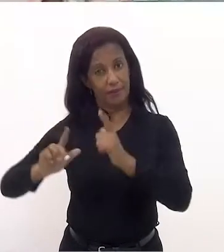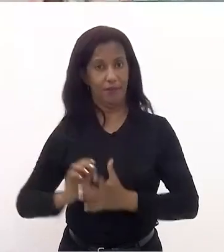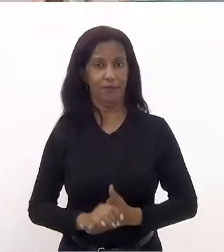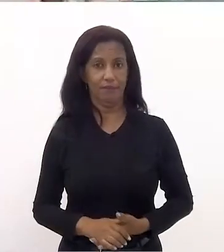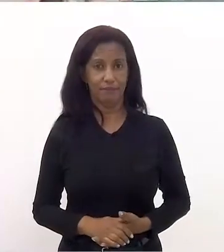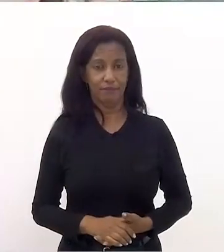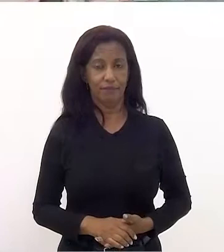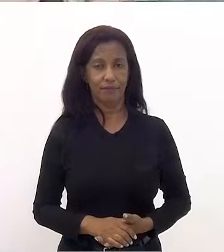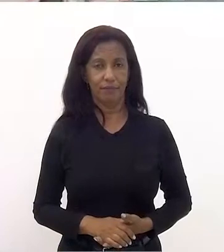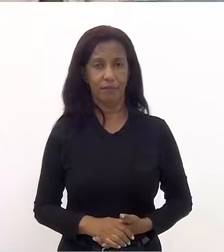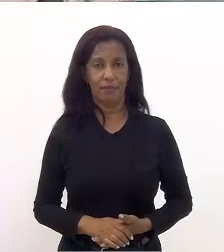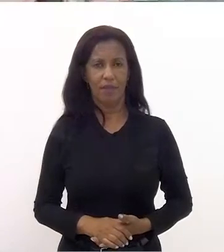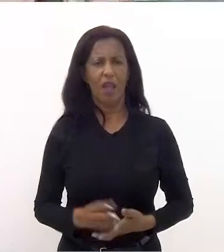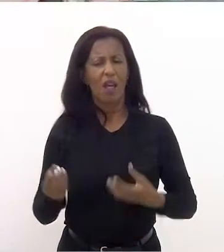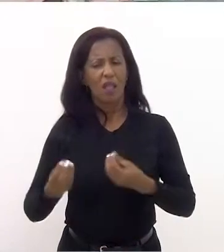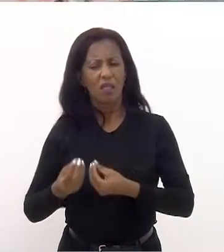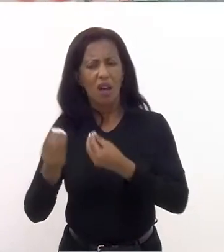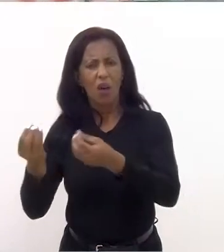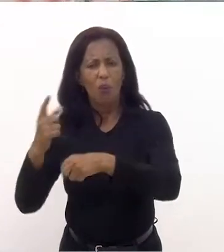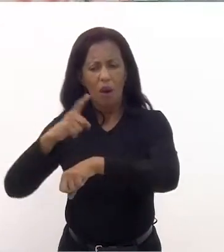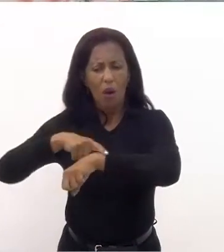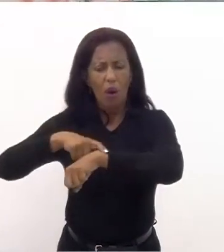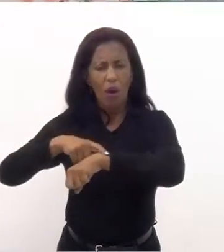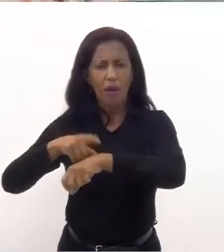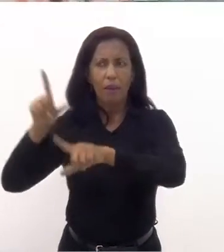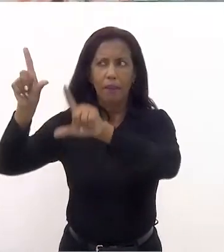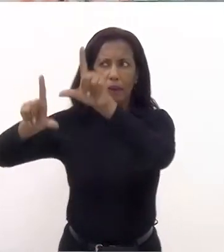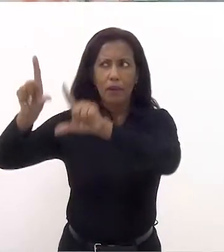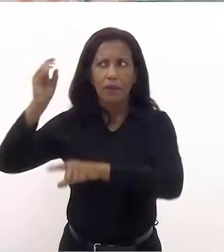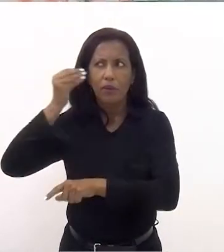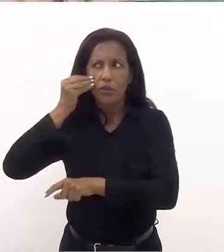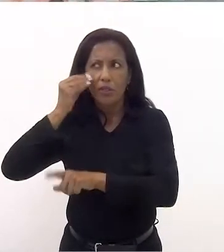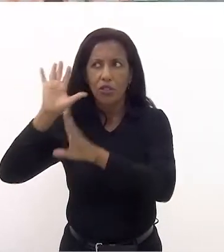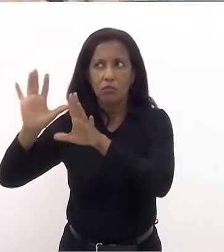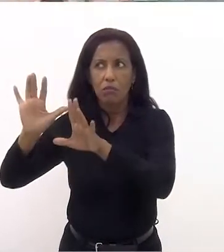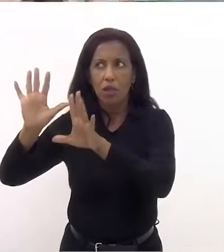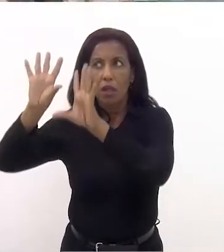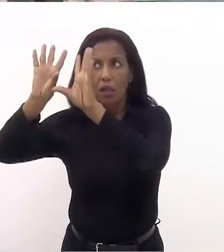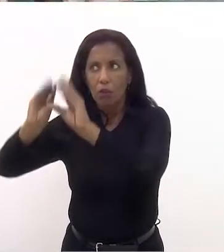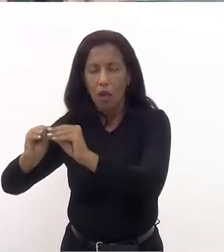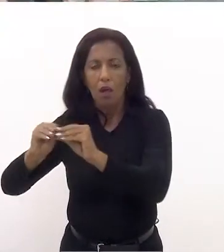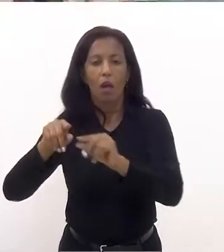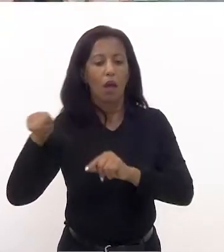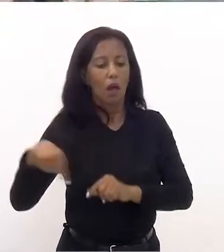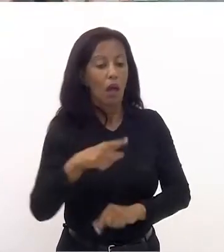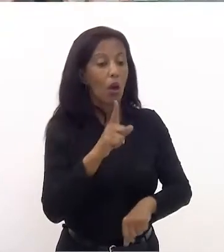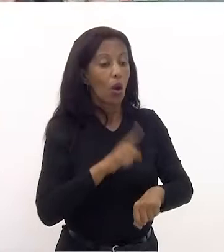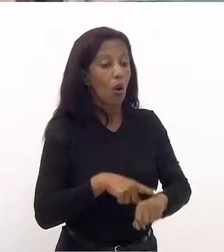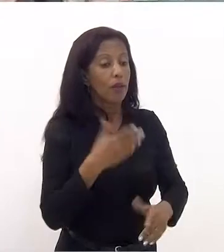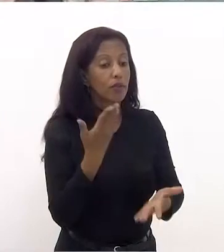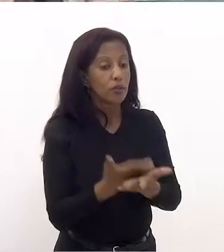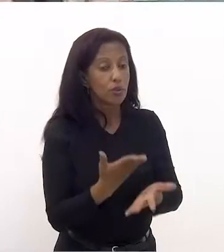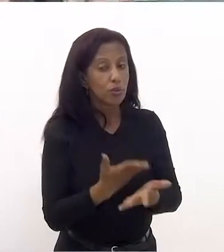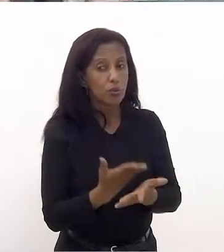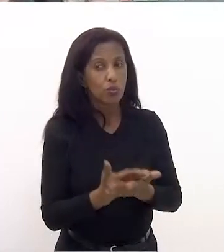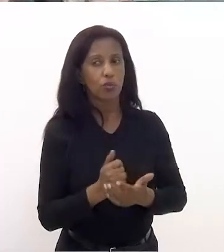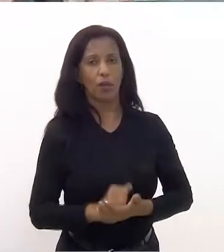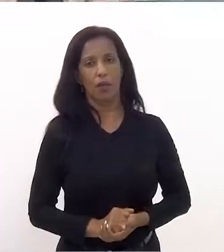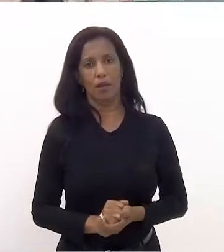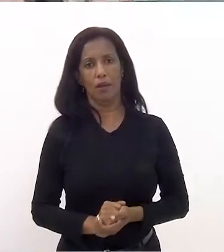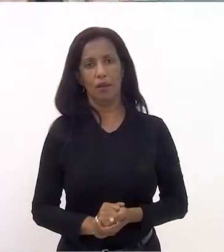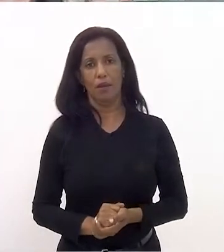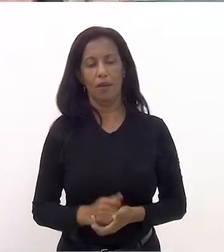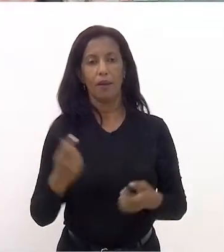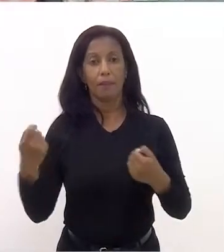a televisão, por exemplo. Dar uma hora para a televisão, mas depois a hora de estudar.